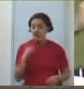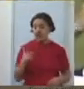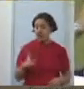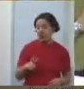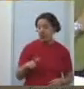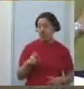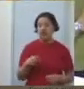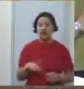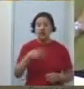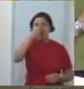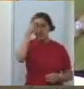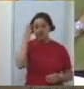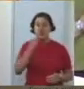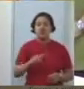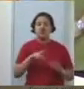outros